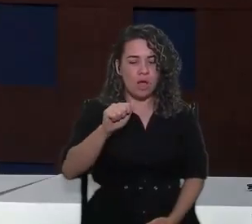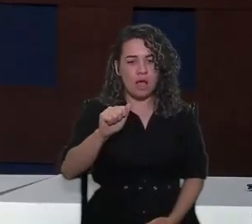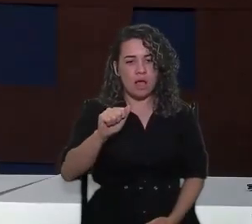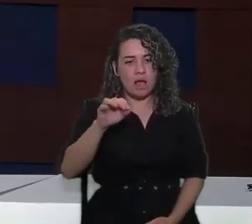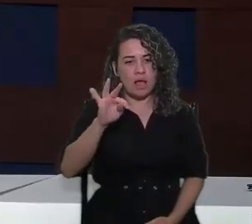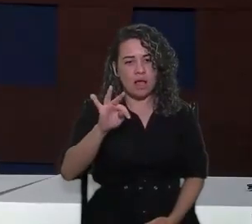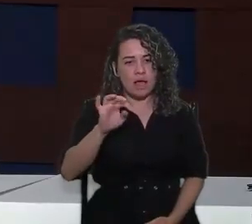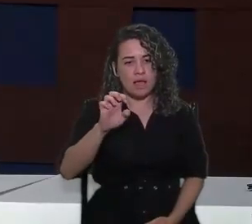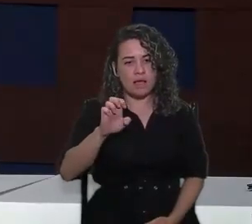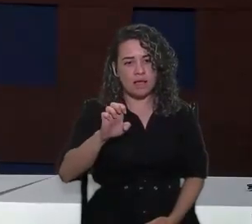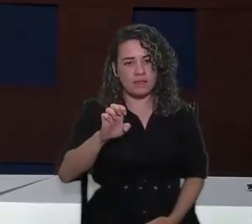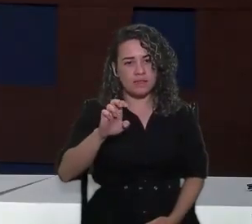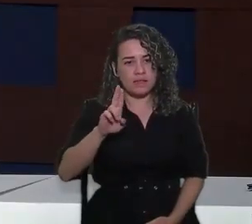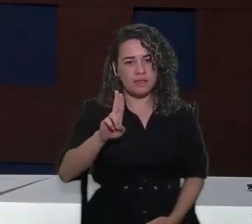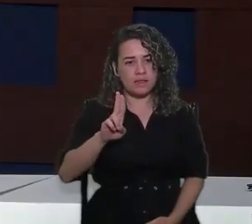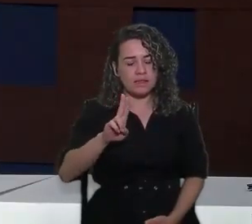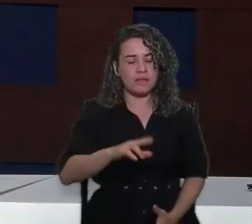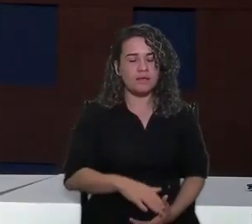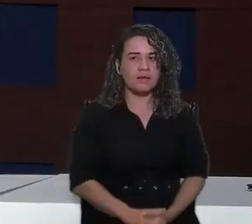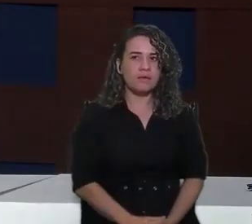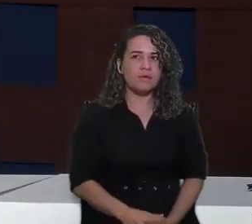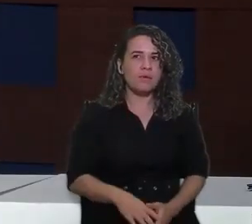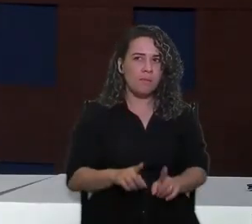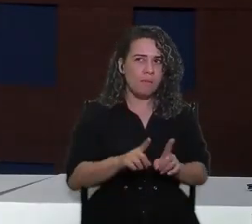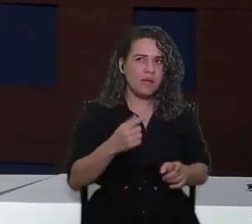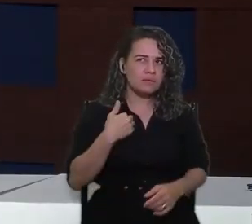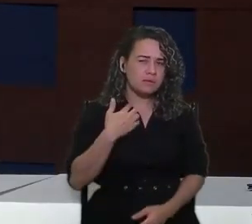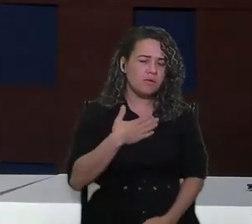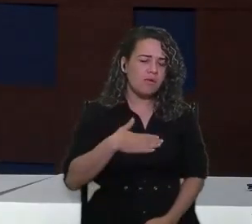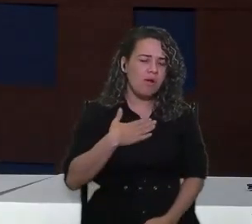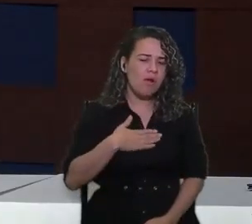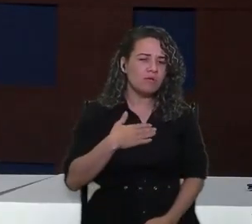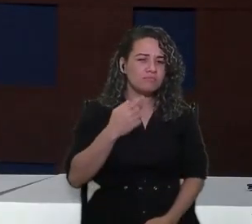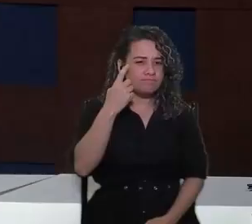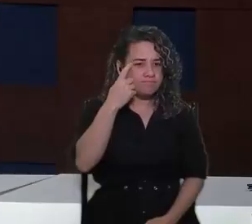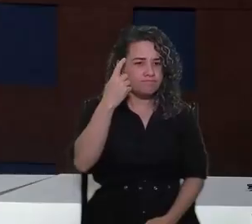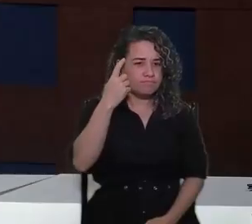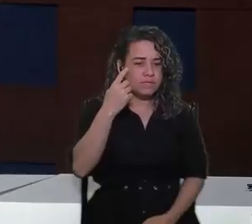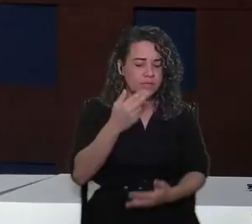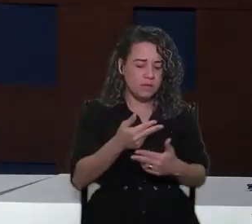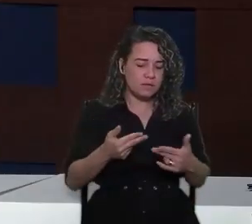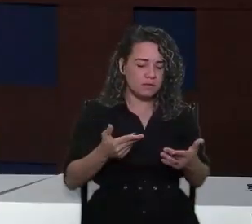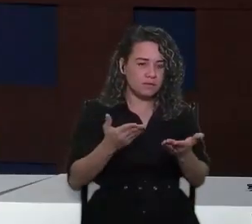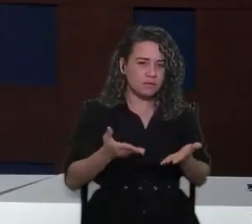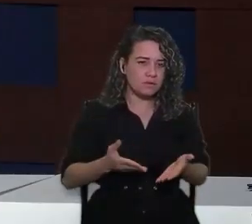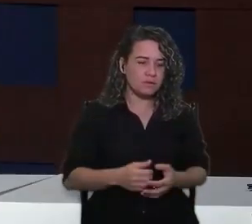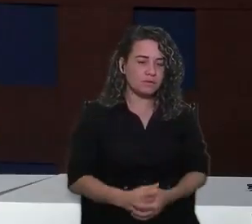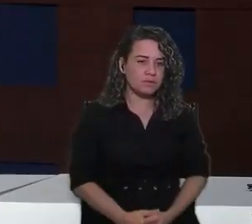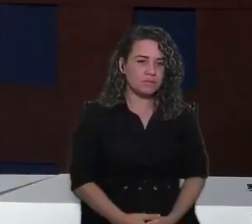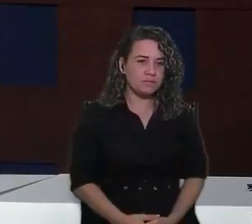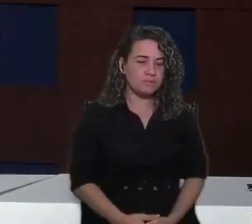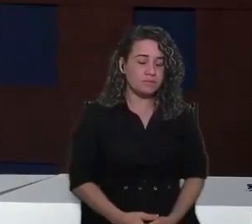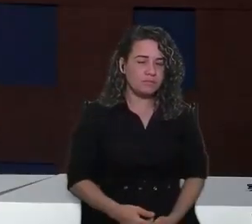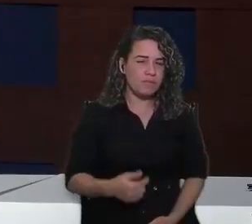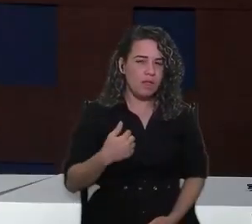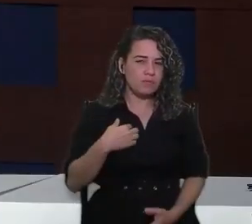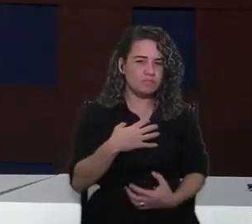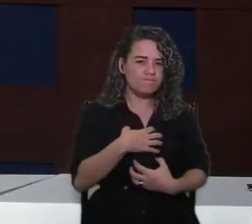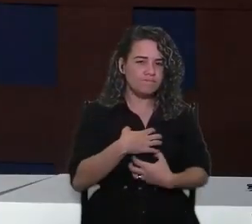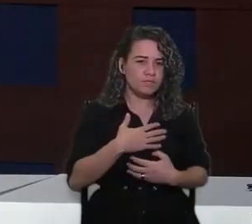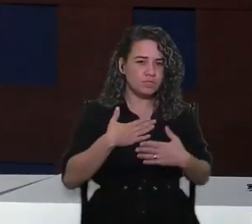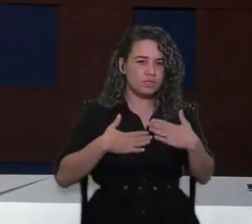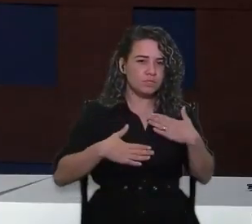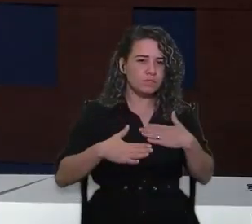essas coisas. Então, pensando nisso, eu consegui ficar um pouco mais tranquilo.